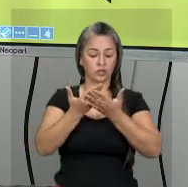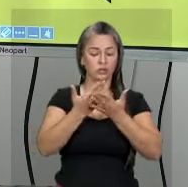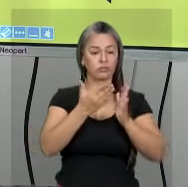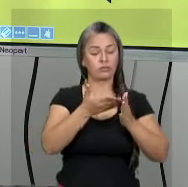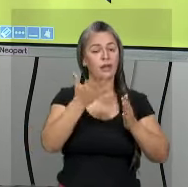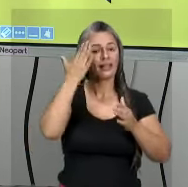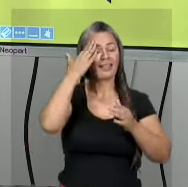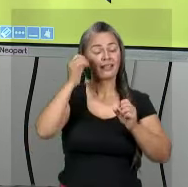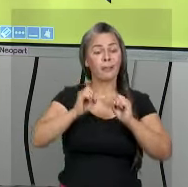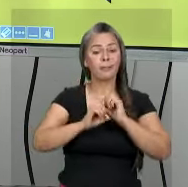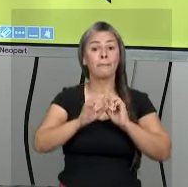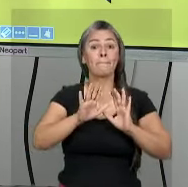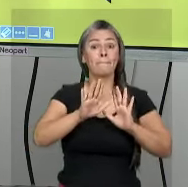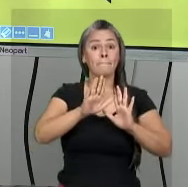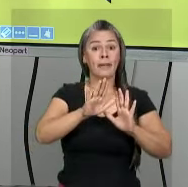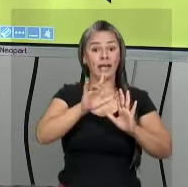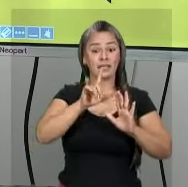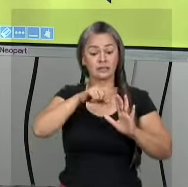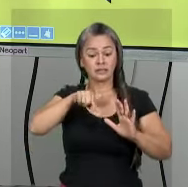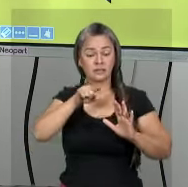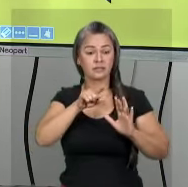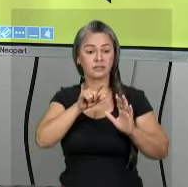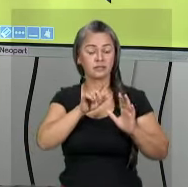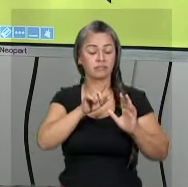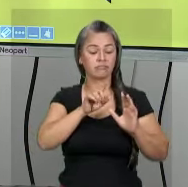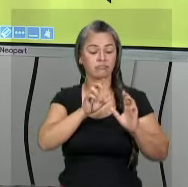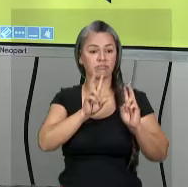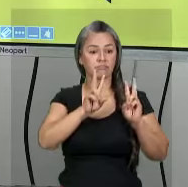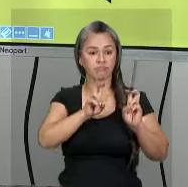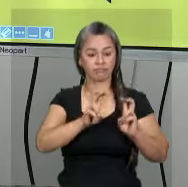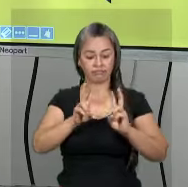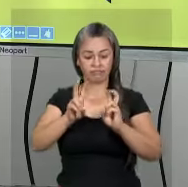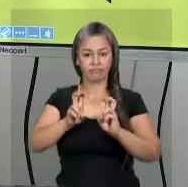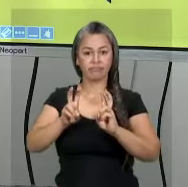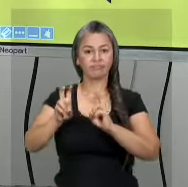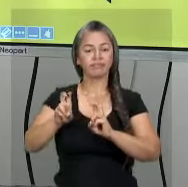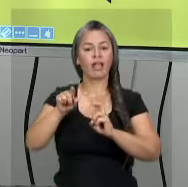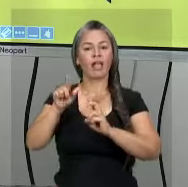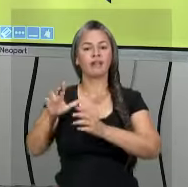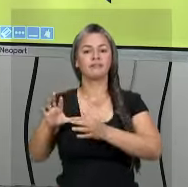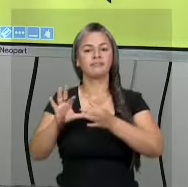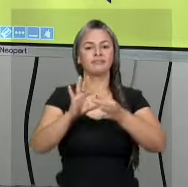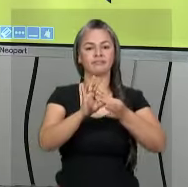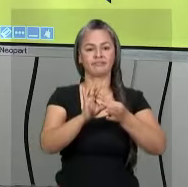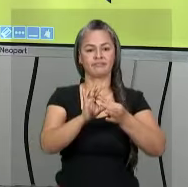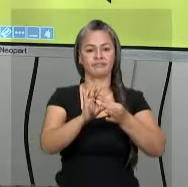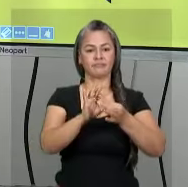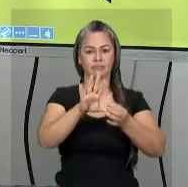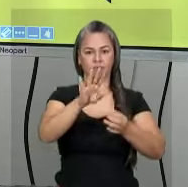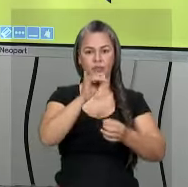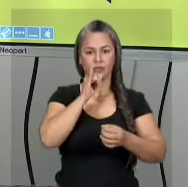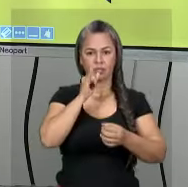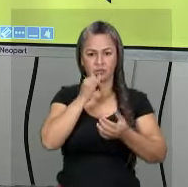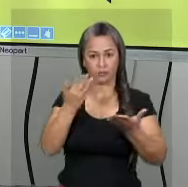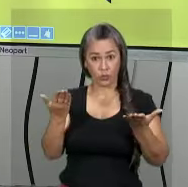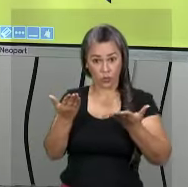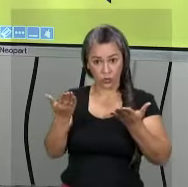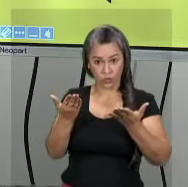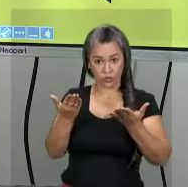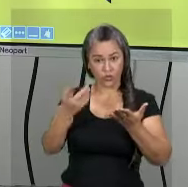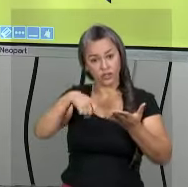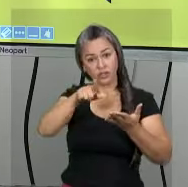forma integrada. Na aula de hoje, nosso foco é aqui, ó, no sistema